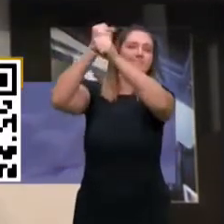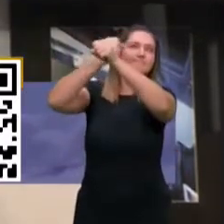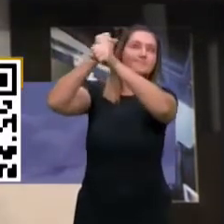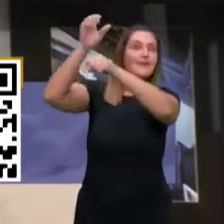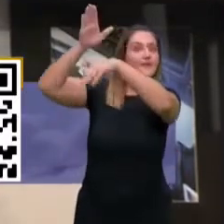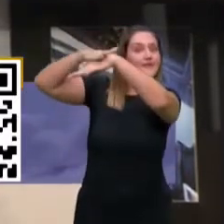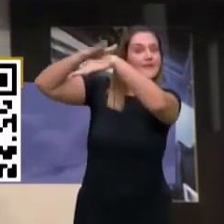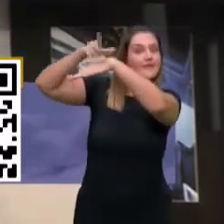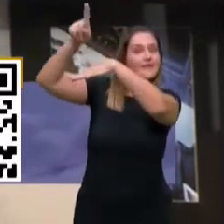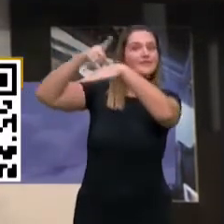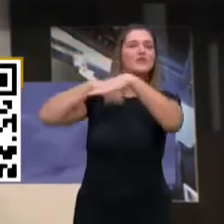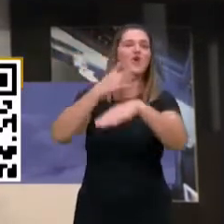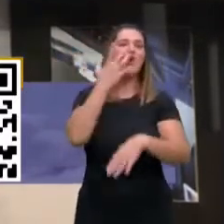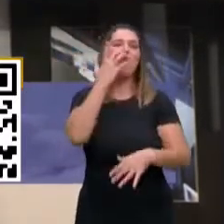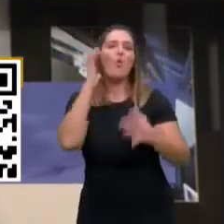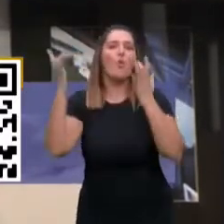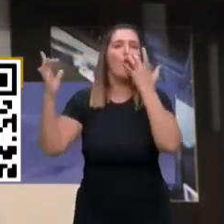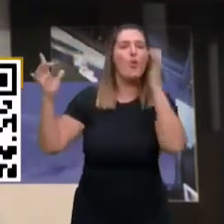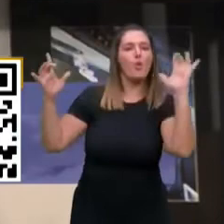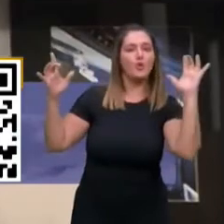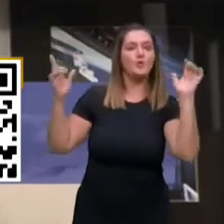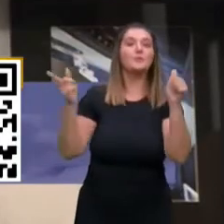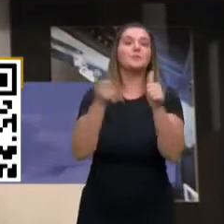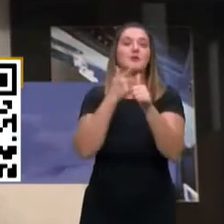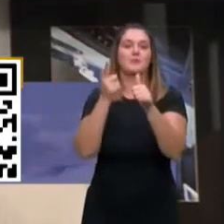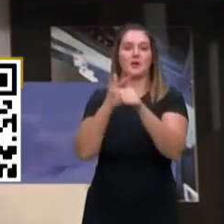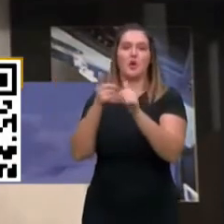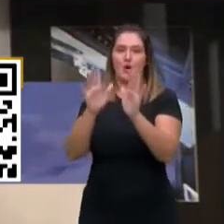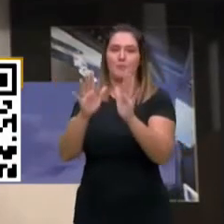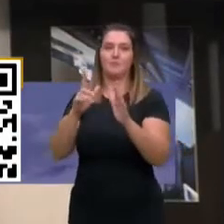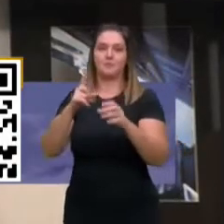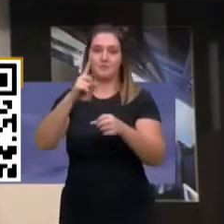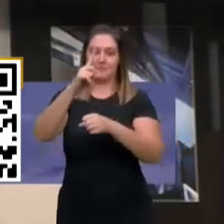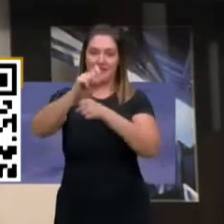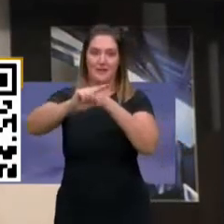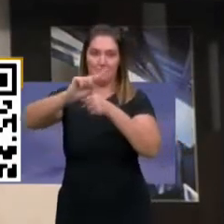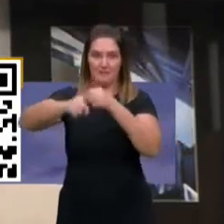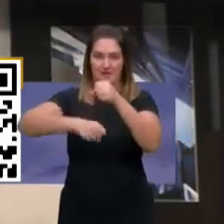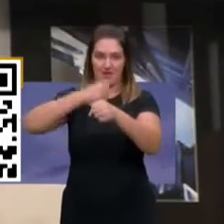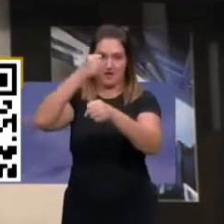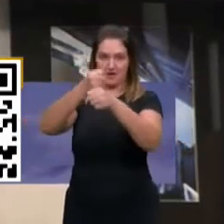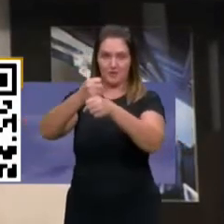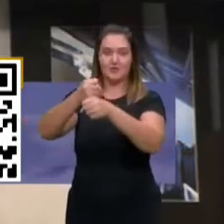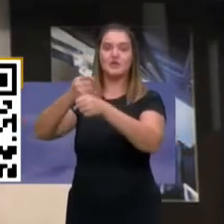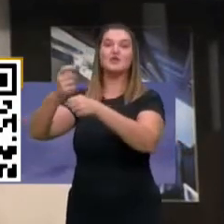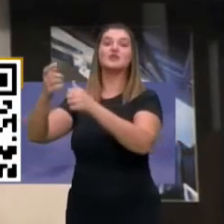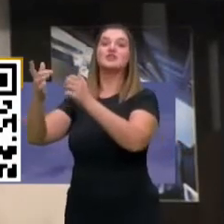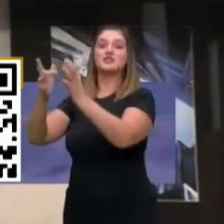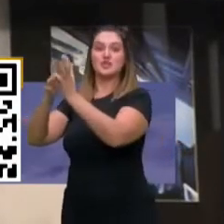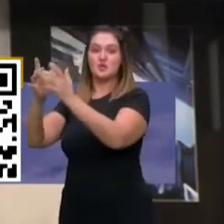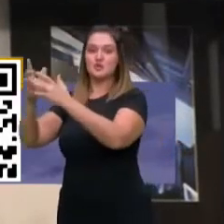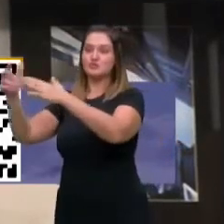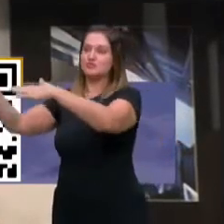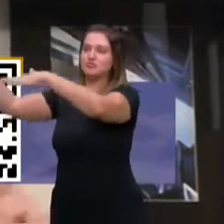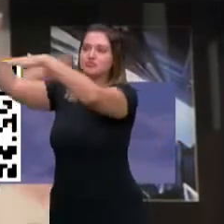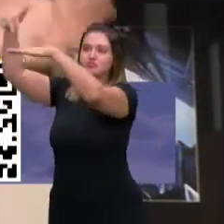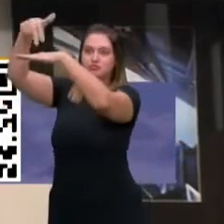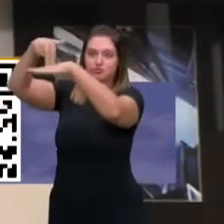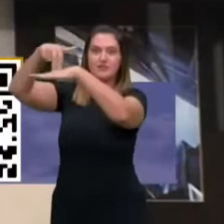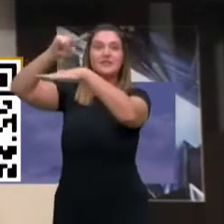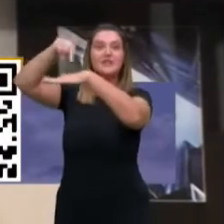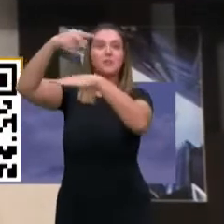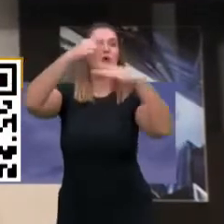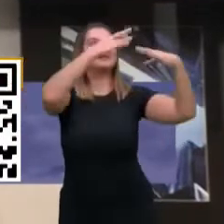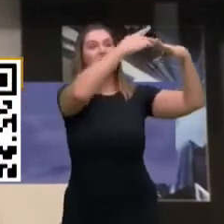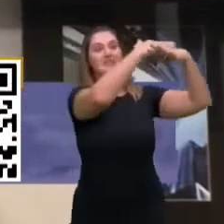milênio, vai descer aqui. Vai ser assim, primeiro vai descer Jesus, depois do milênio. Em seguida, a Cidade Santa e os salvos. Quando a